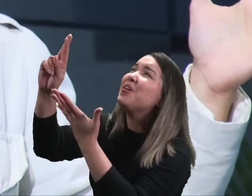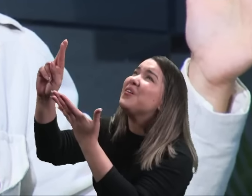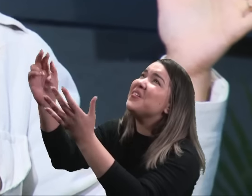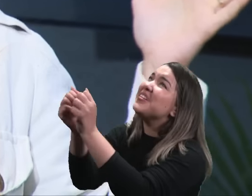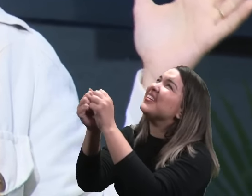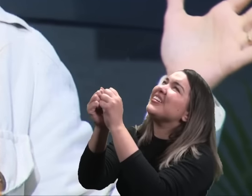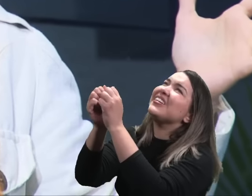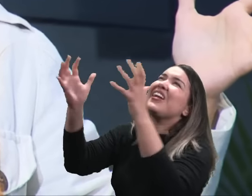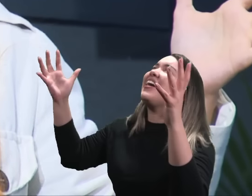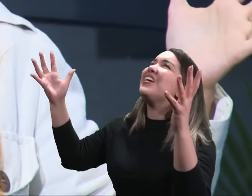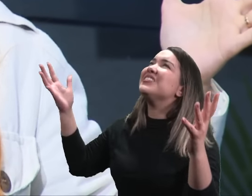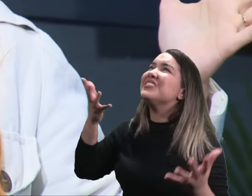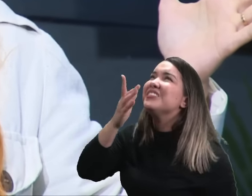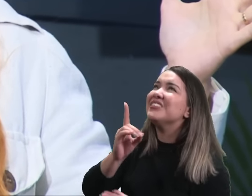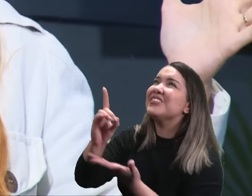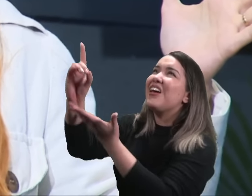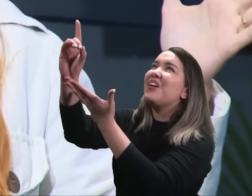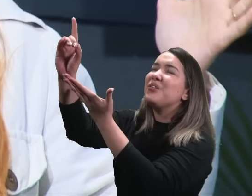grande